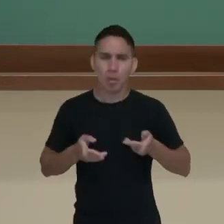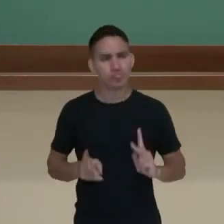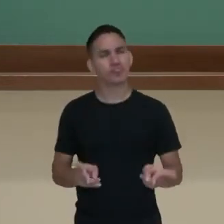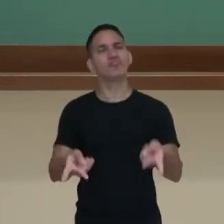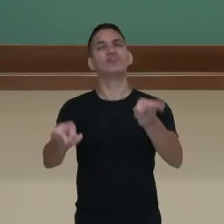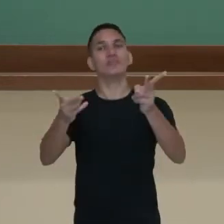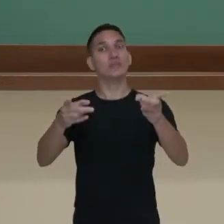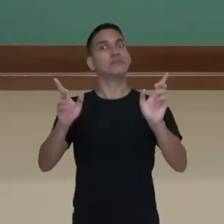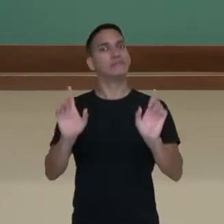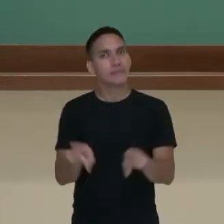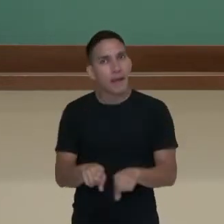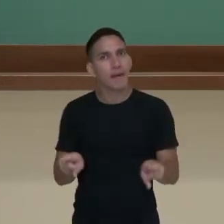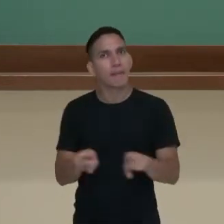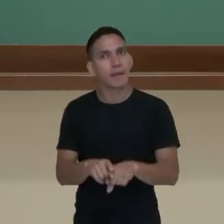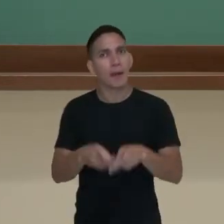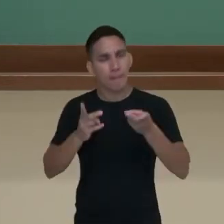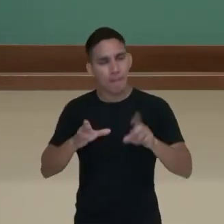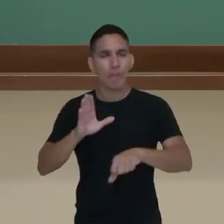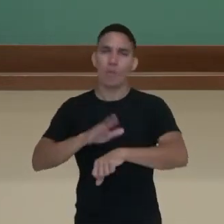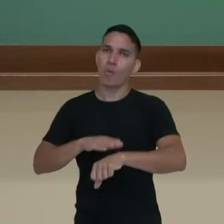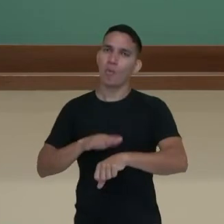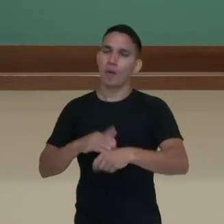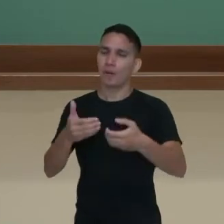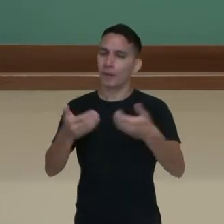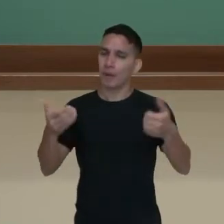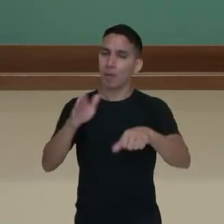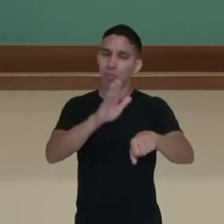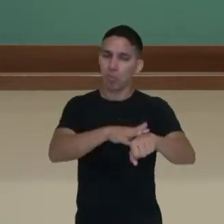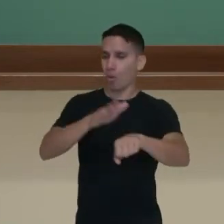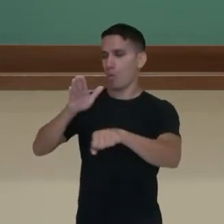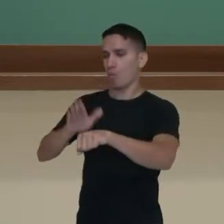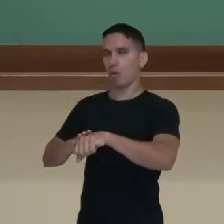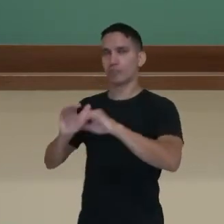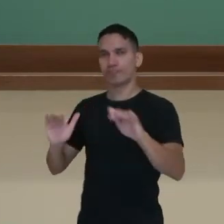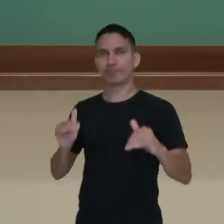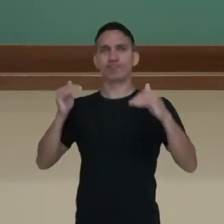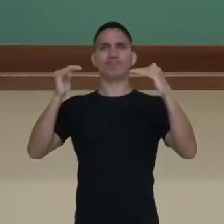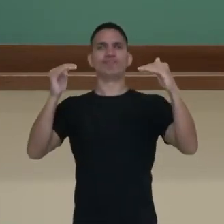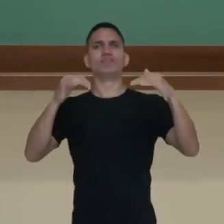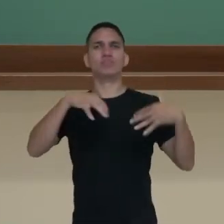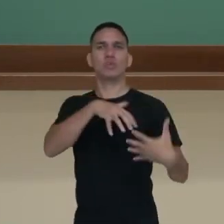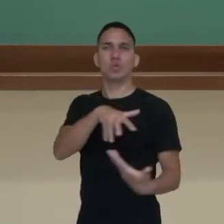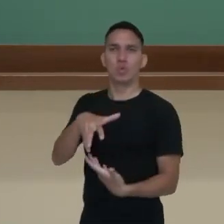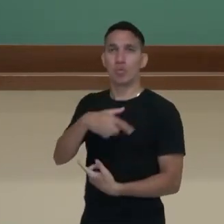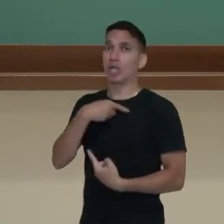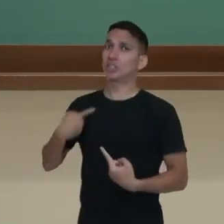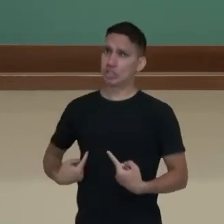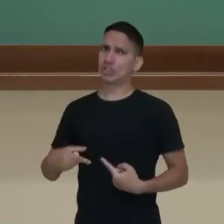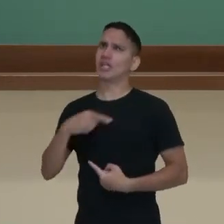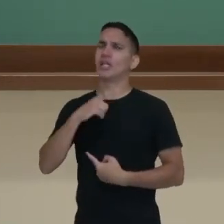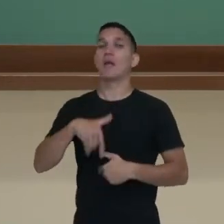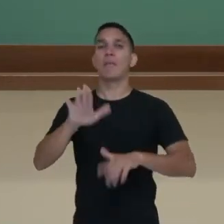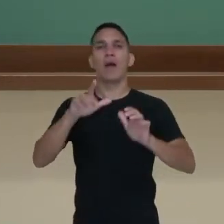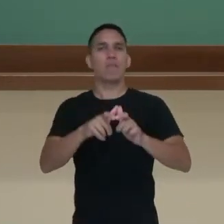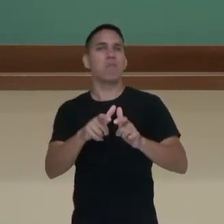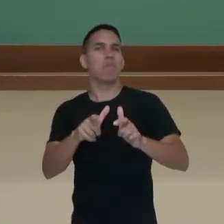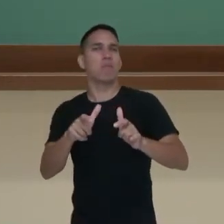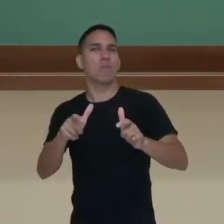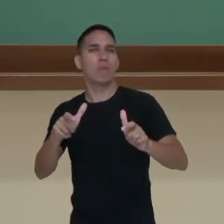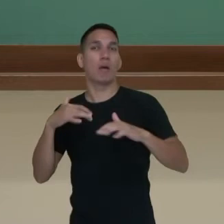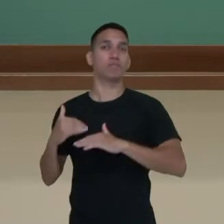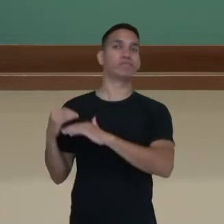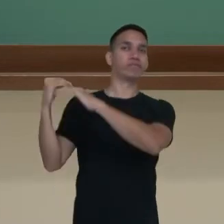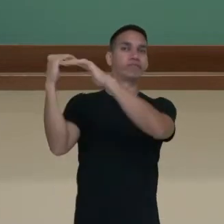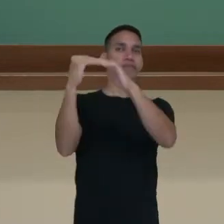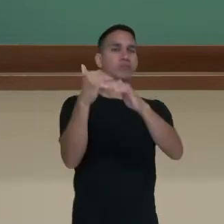né? E ao mesmo tempo, cada um exercer sua hegemonia no mundo, né? A China vem crescendo muito essa questão de hegemonia. Os Estados